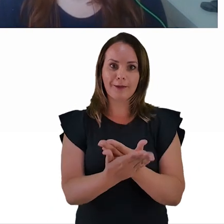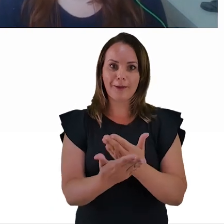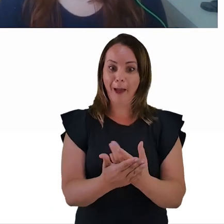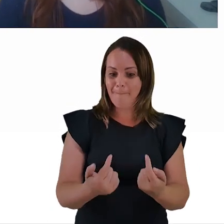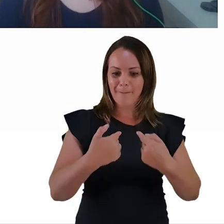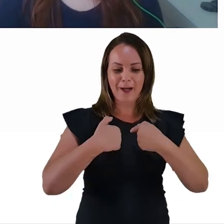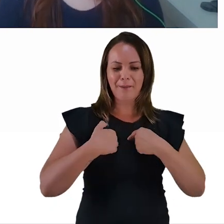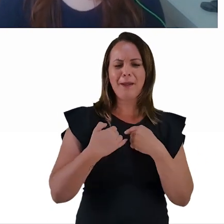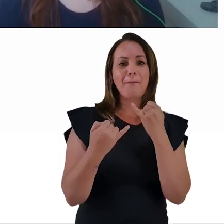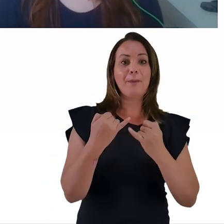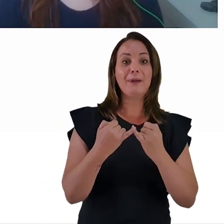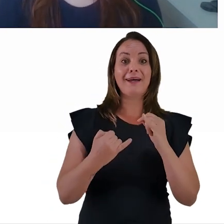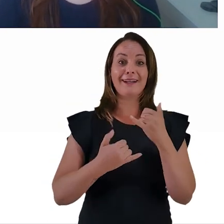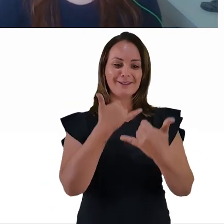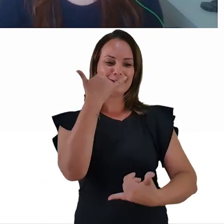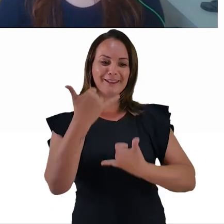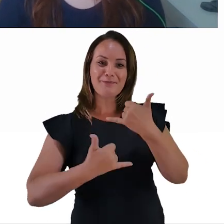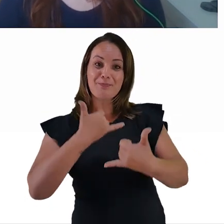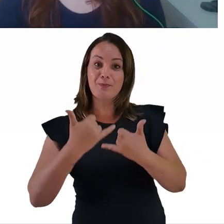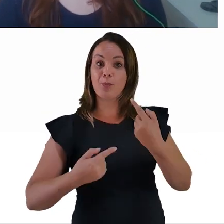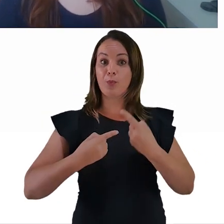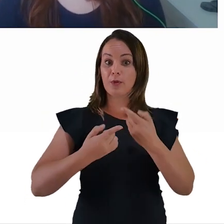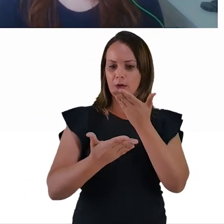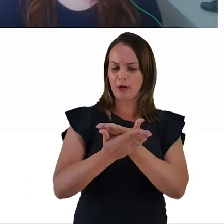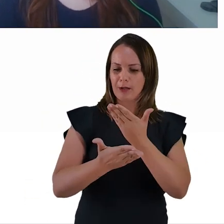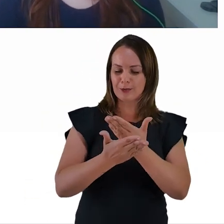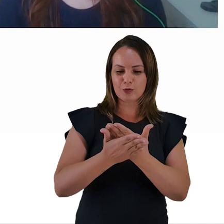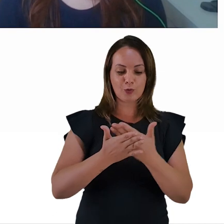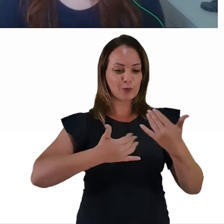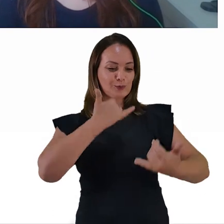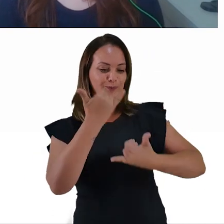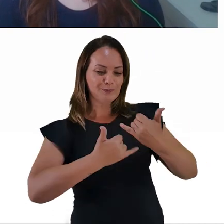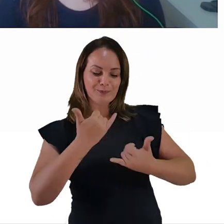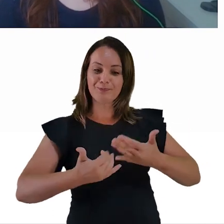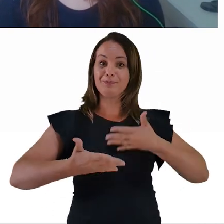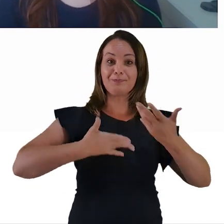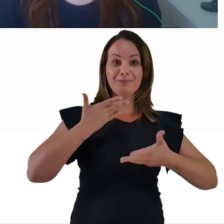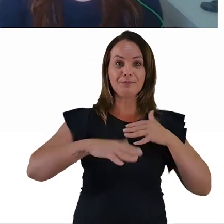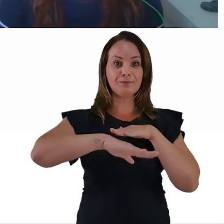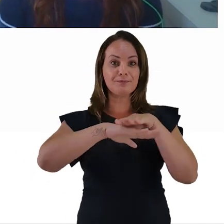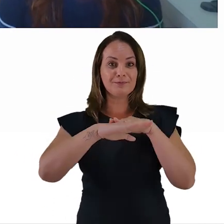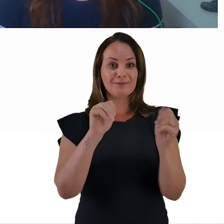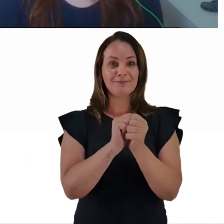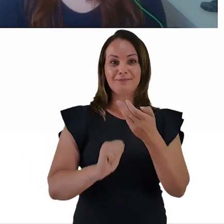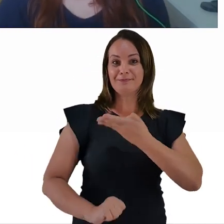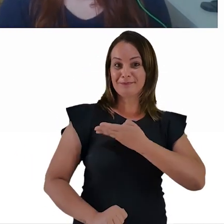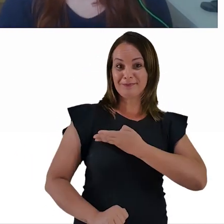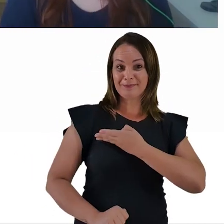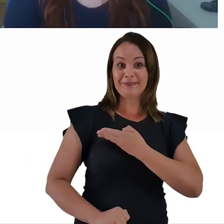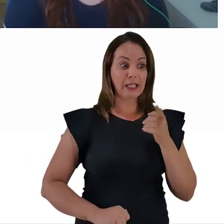brincadeira quando eu estou estudando. Fico me divertindo, converso com meus colegas que também ficam estudando e brincando